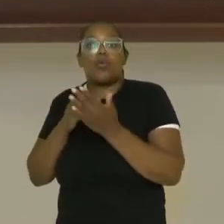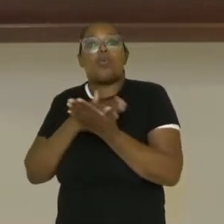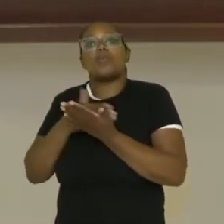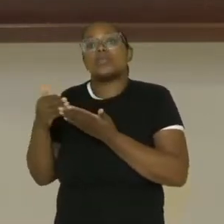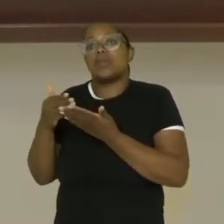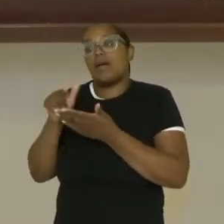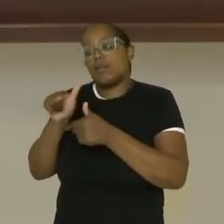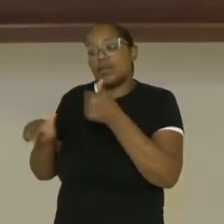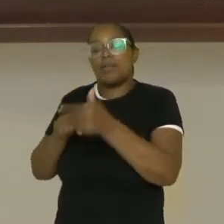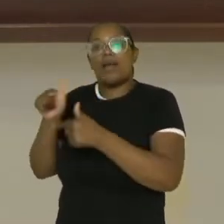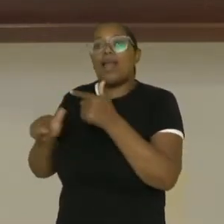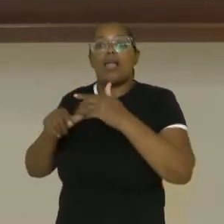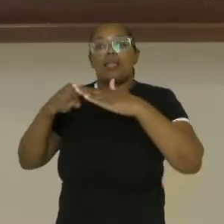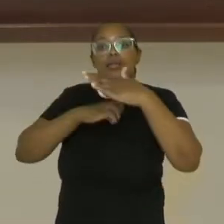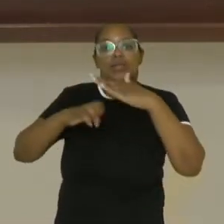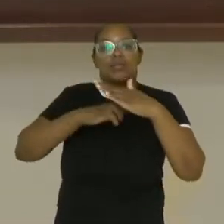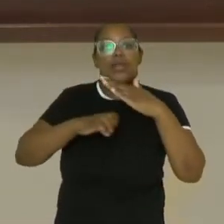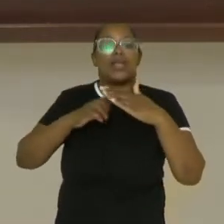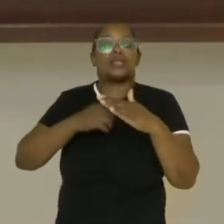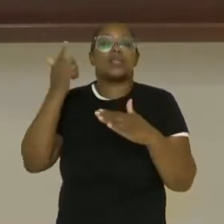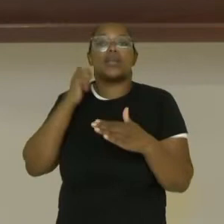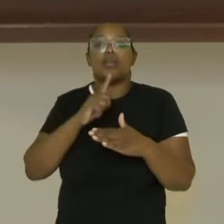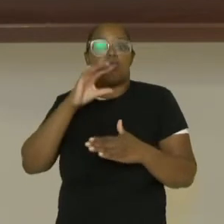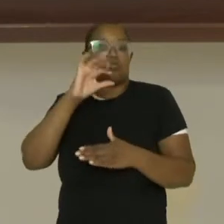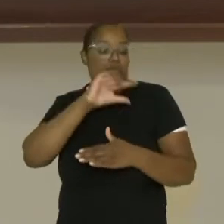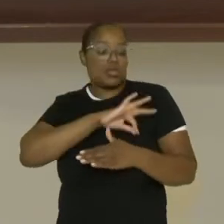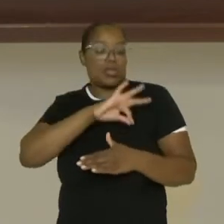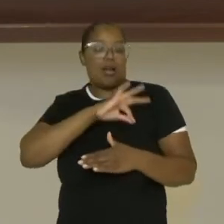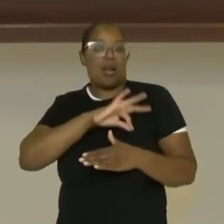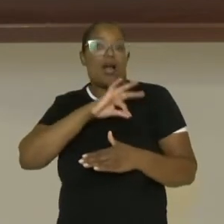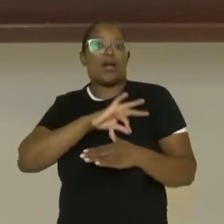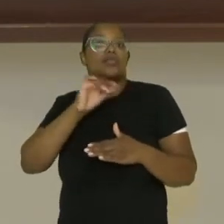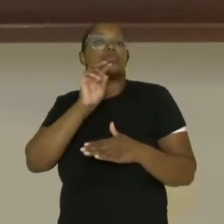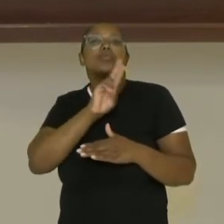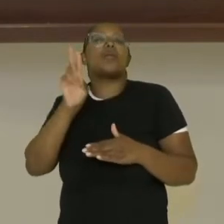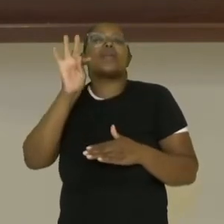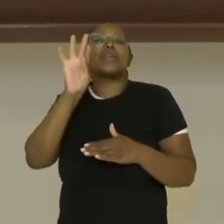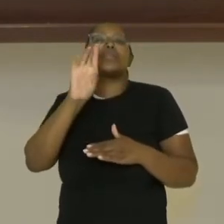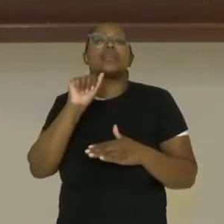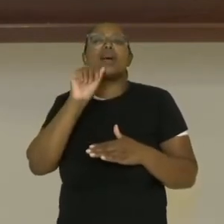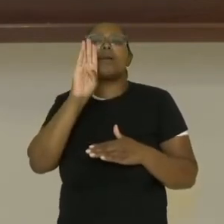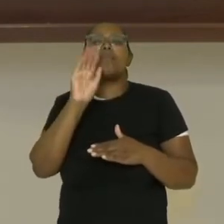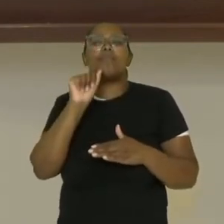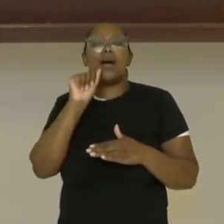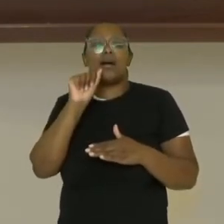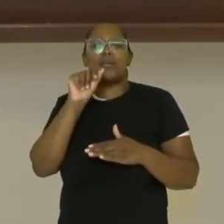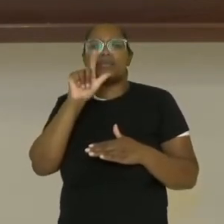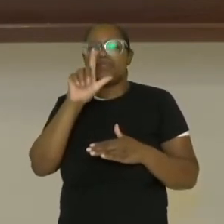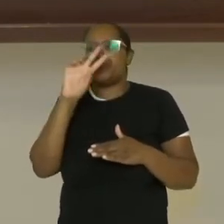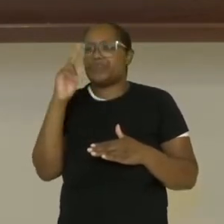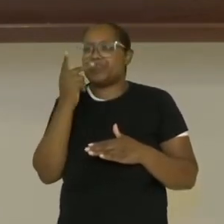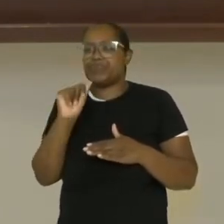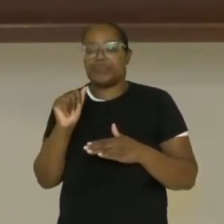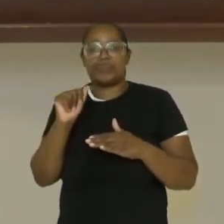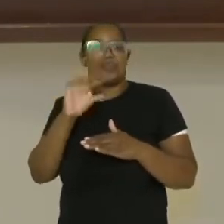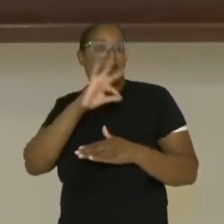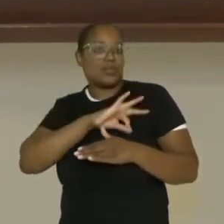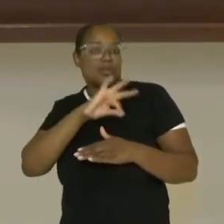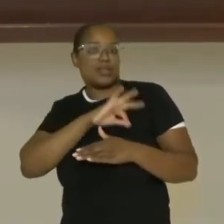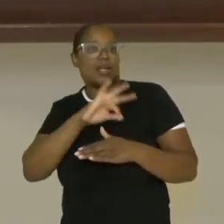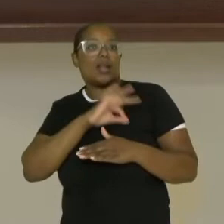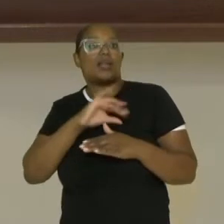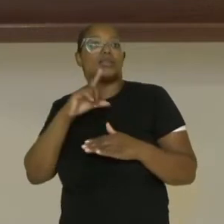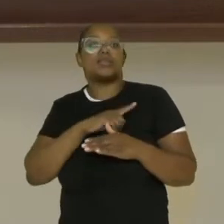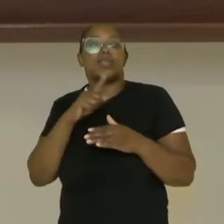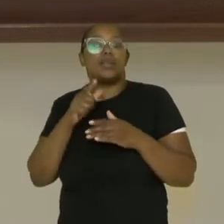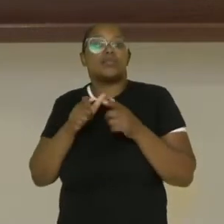trabalho assalariado. Isso não parou por aí. A constante organização do capitalismo industrial promoveu o crescimento maior